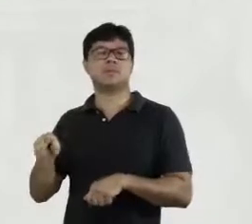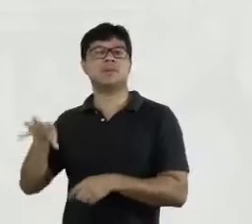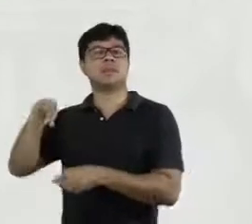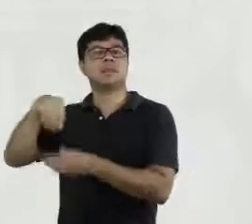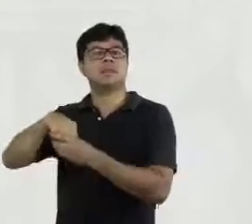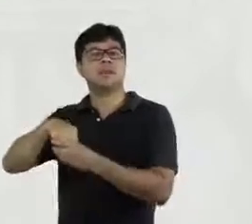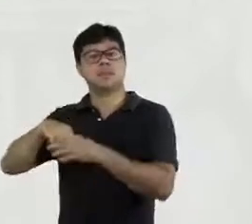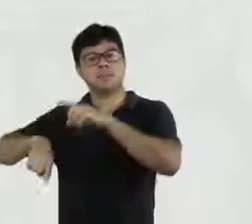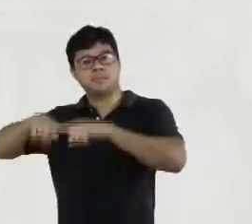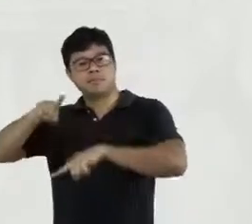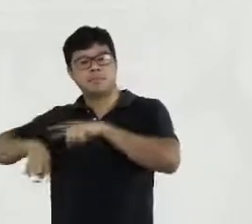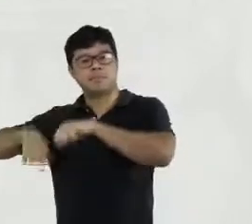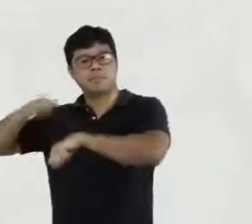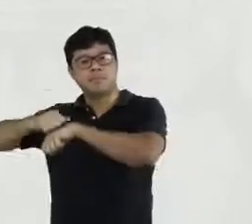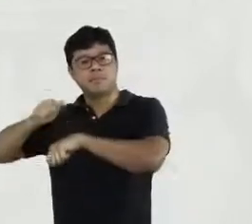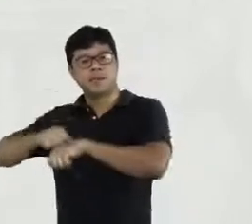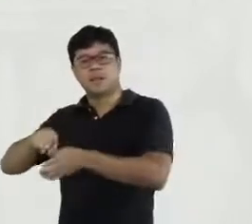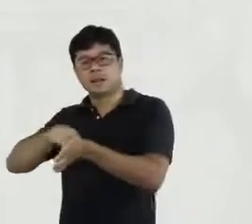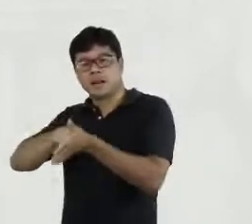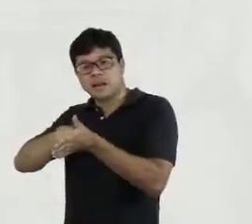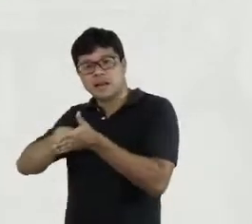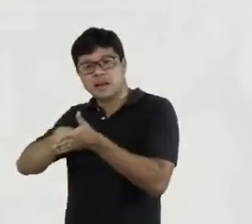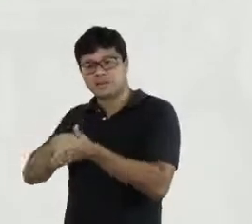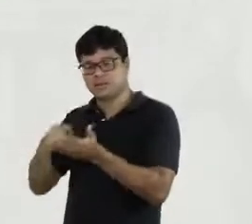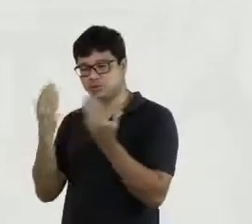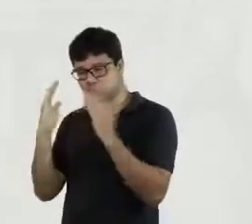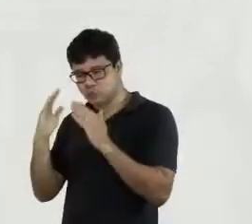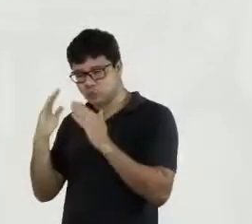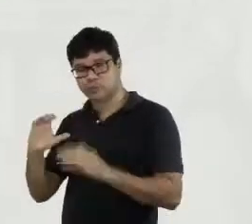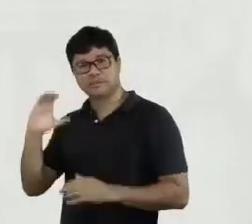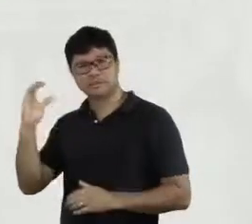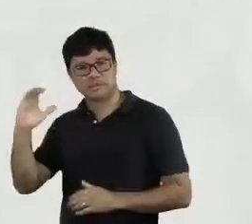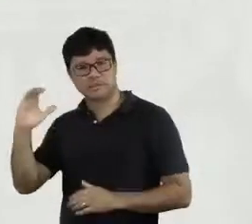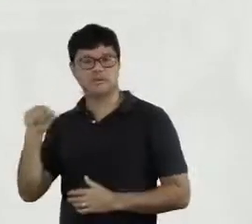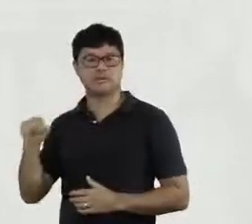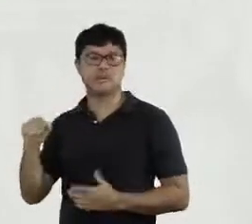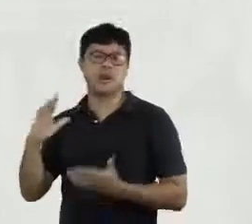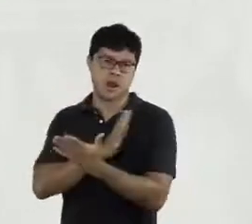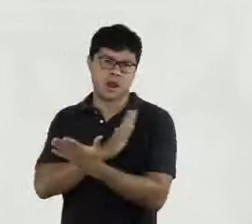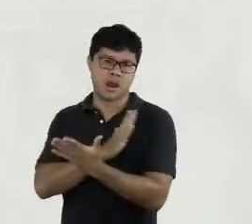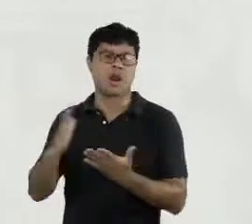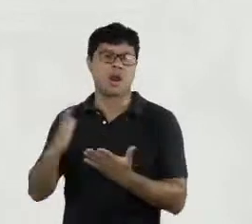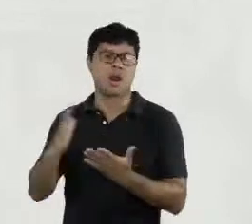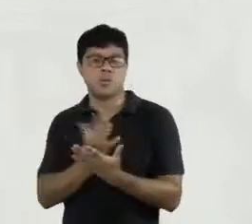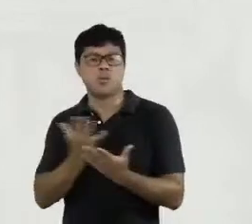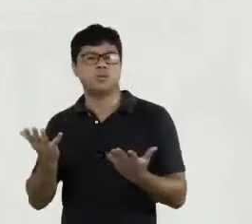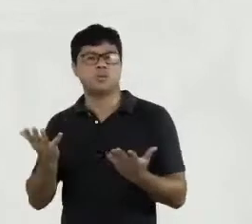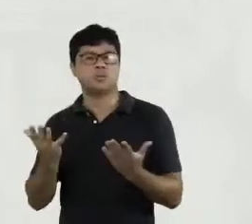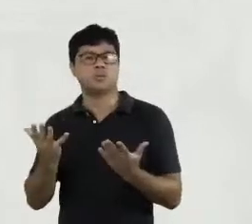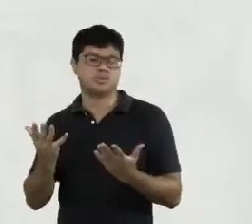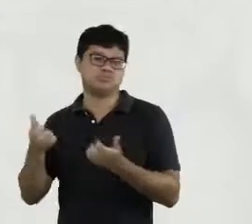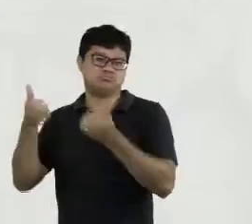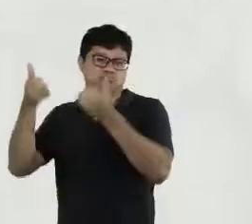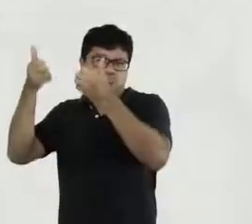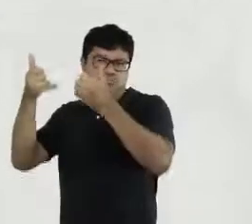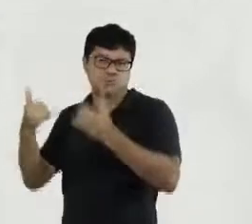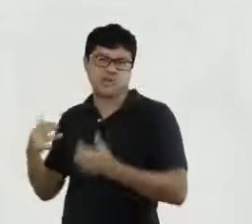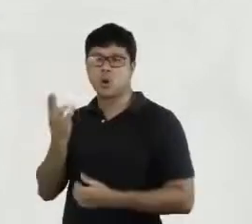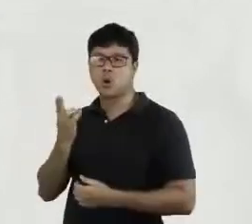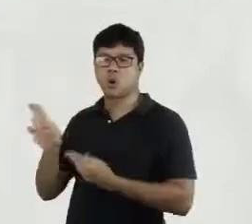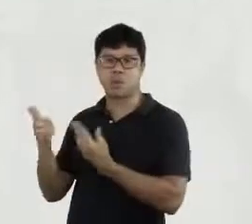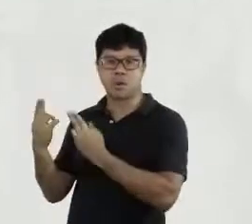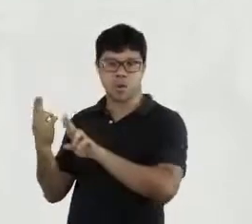bibliografias materiais, analíticas, científicas, como alguns tratadistas